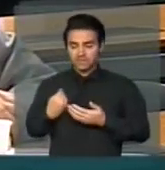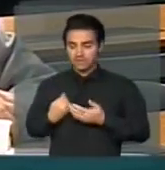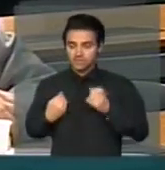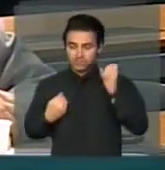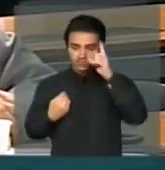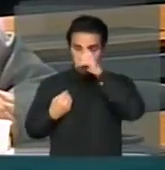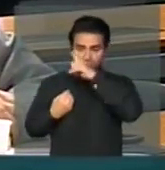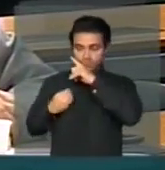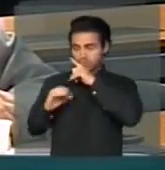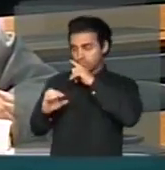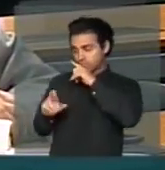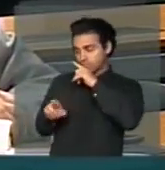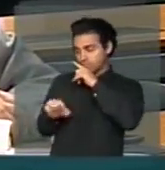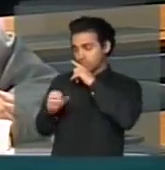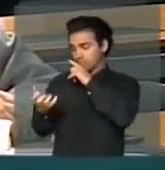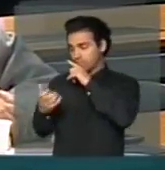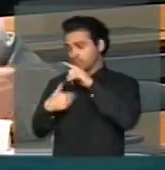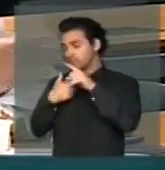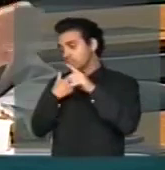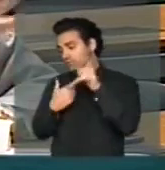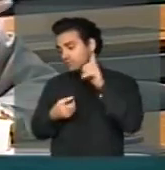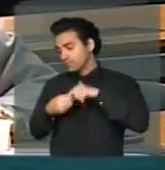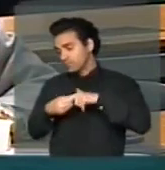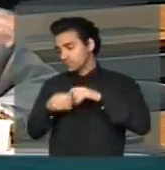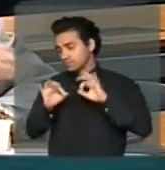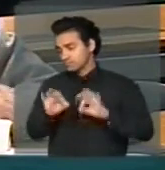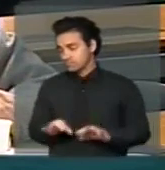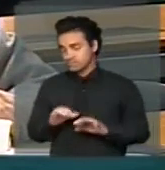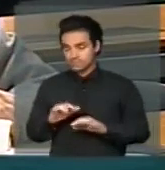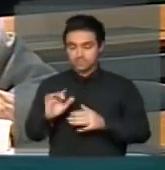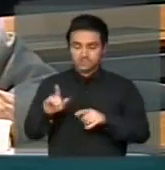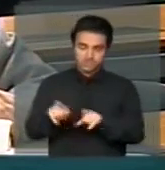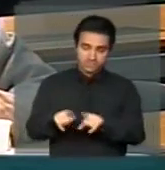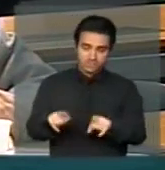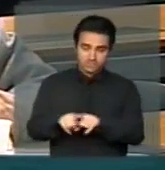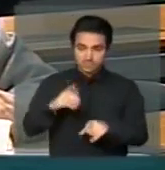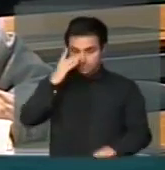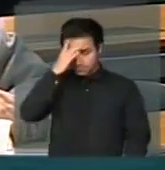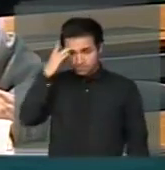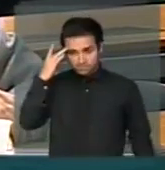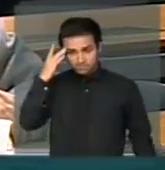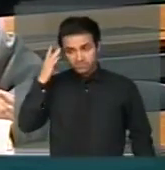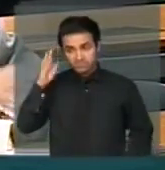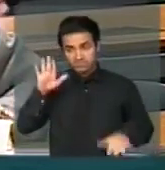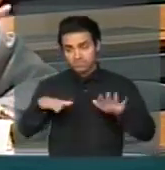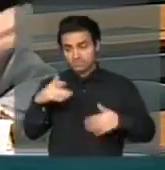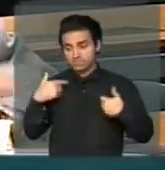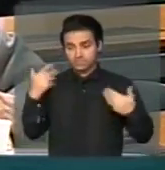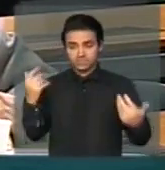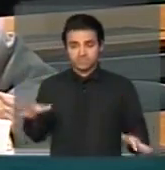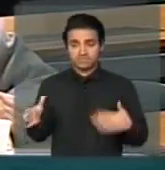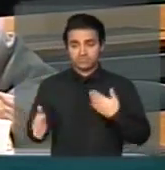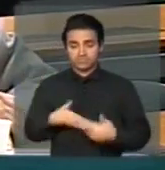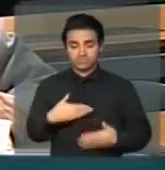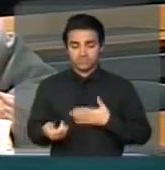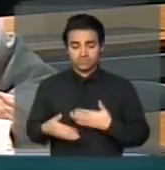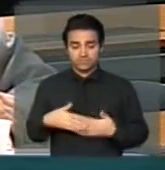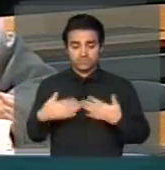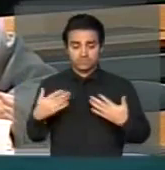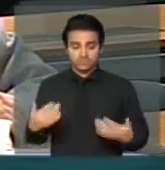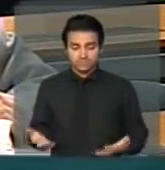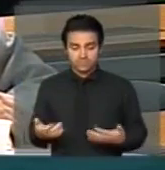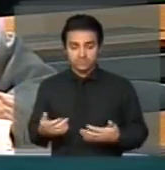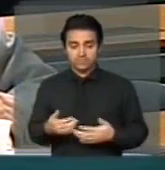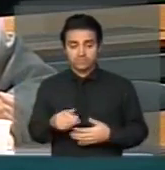os seus crimes e querem se recuperar existe aqueles que na verdade não querem nada com a vida esses aí acho Se